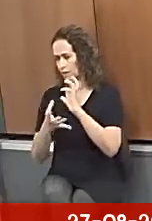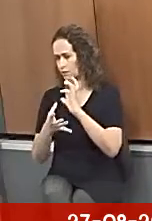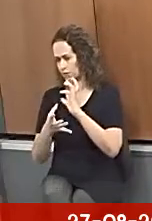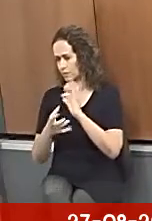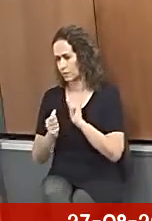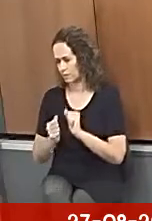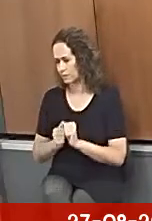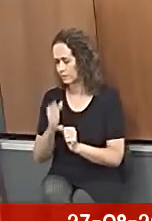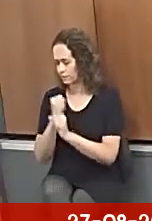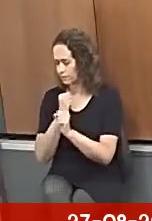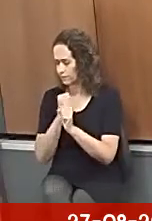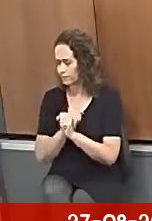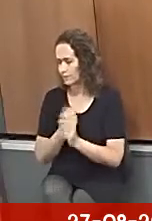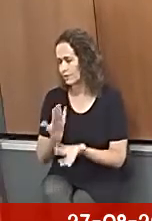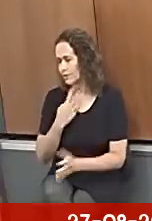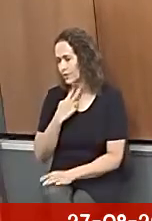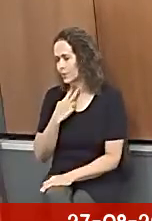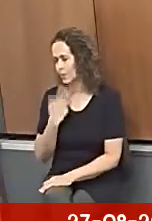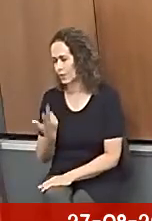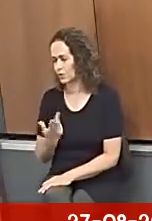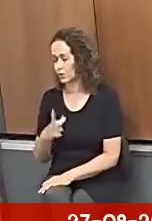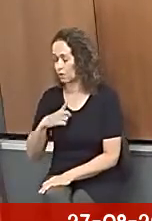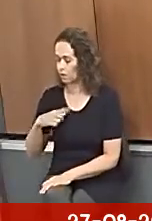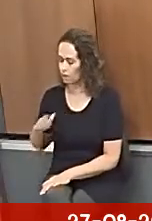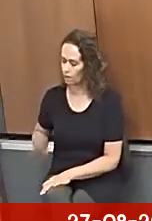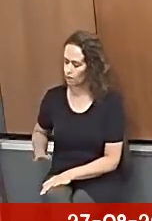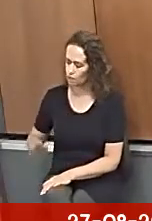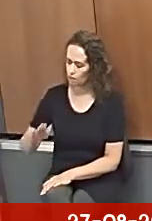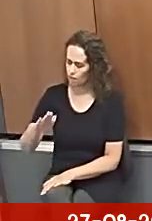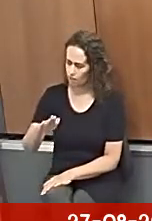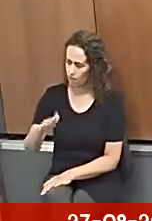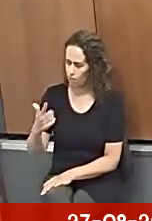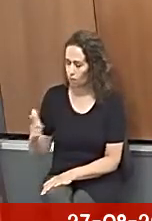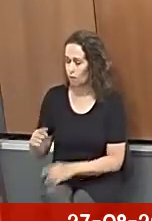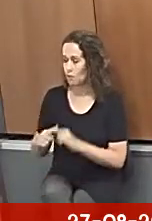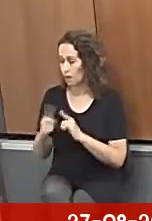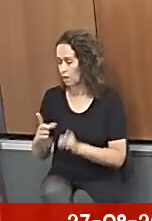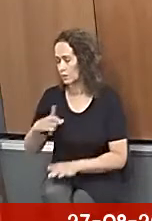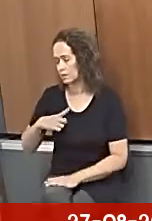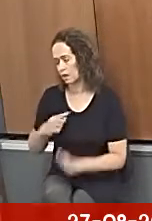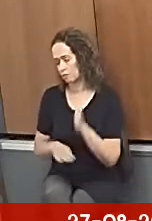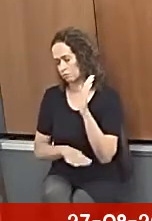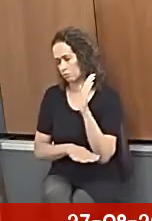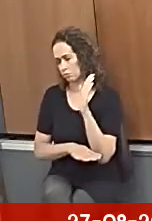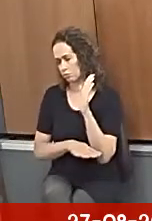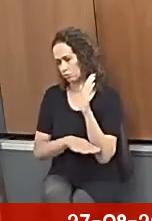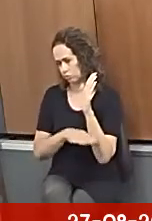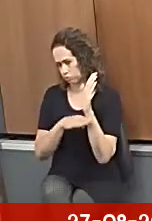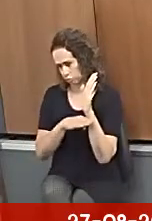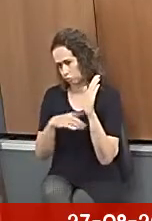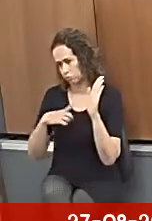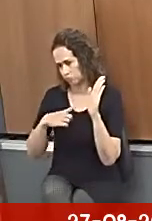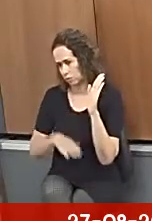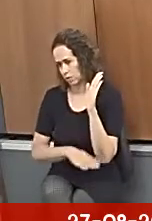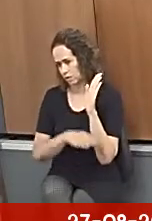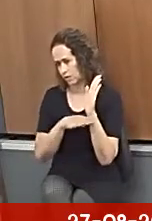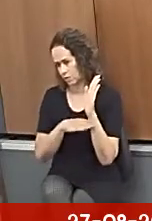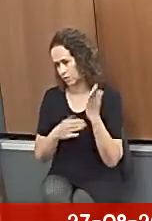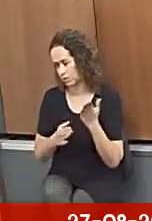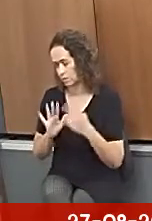para edificações que não tem renda mas tem elevadores elas se mostraram é não